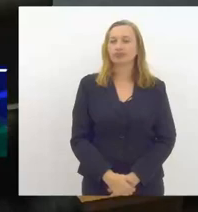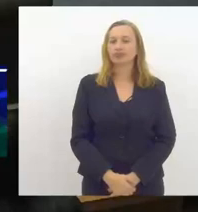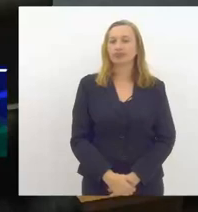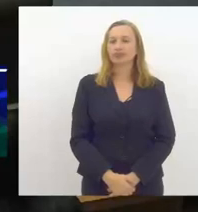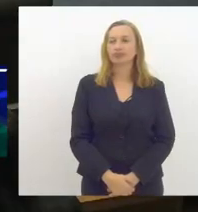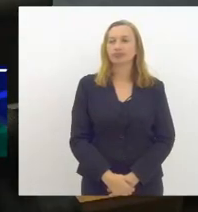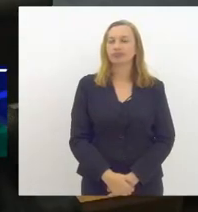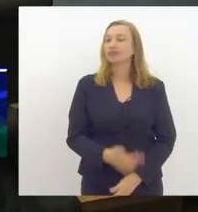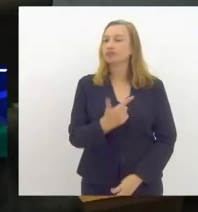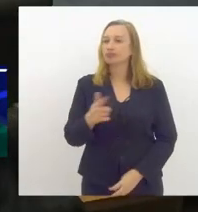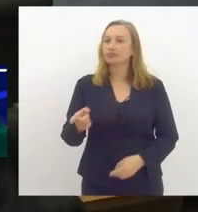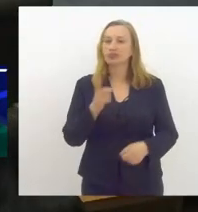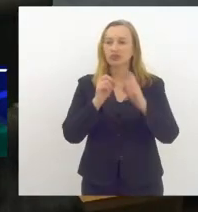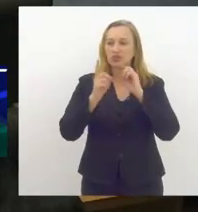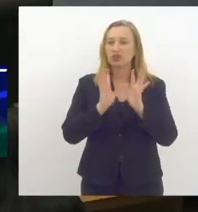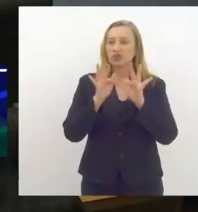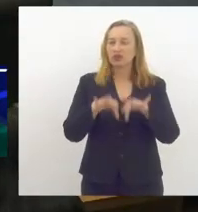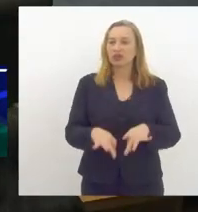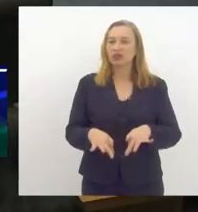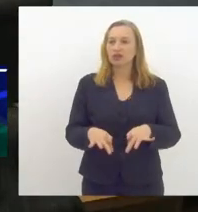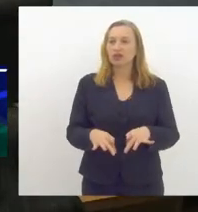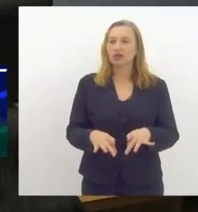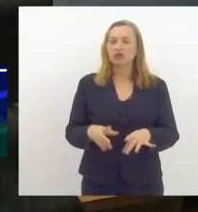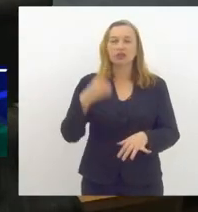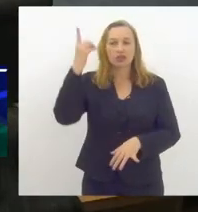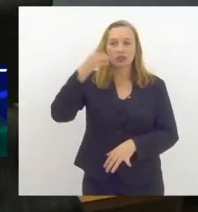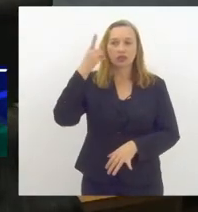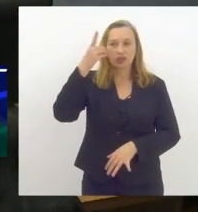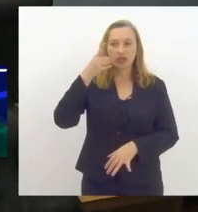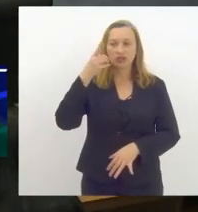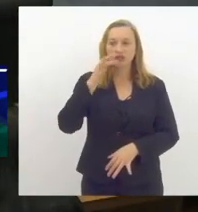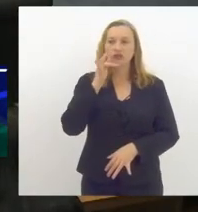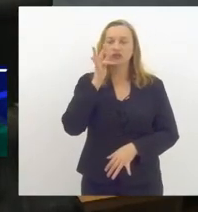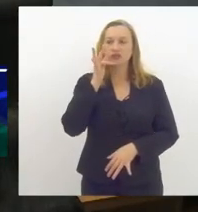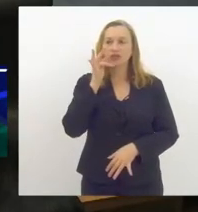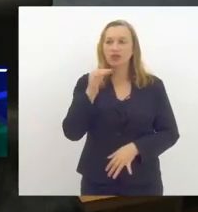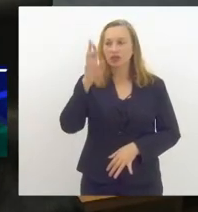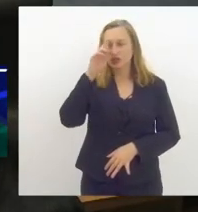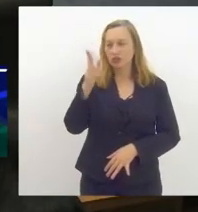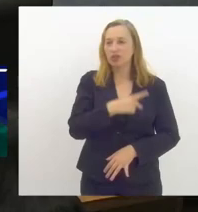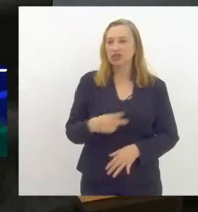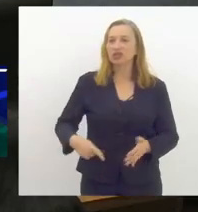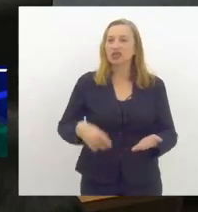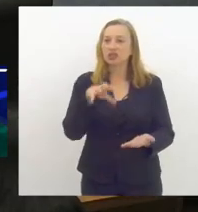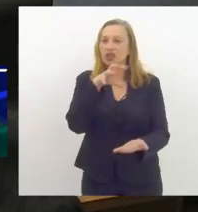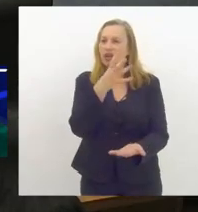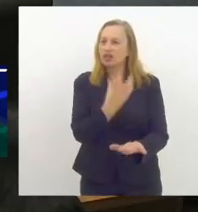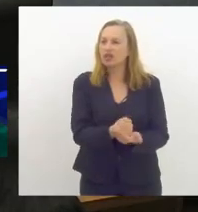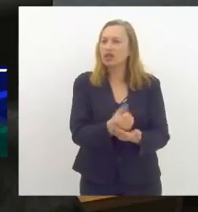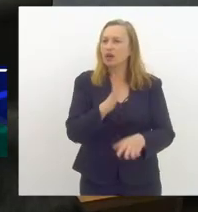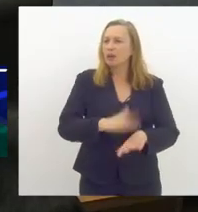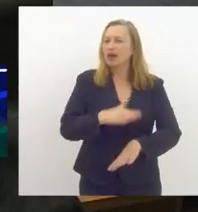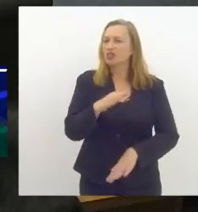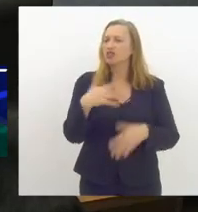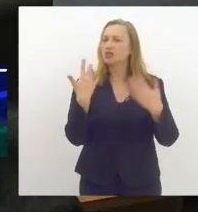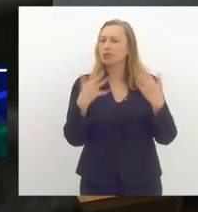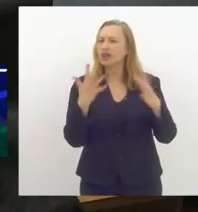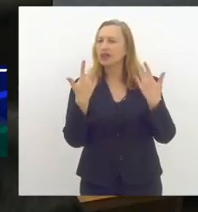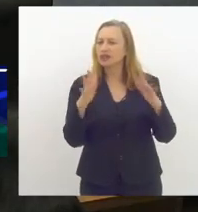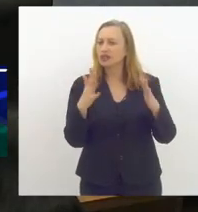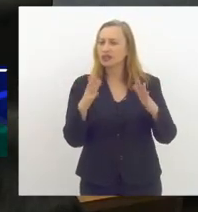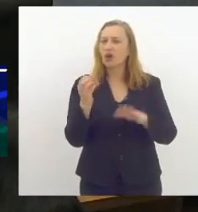não a ver o que é que era discutir se a descrição deve tá vamos lá presente só fazer um registro mais do que sol